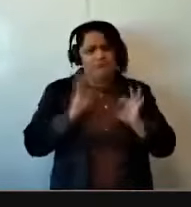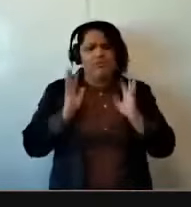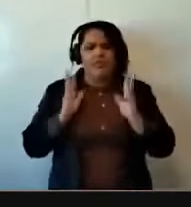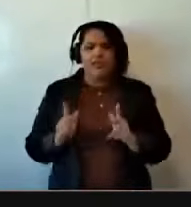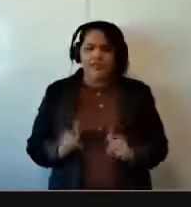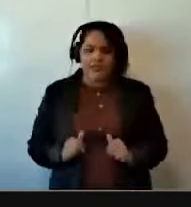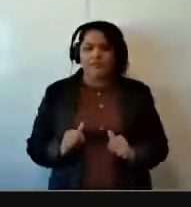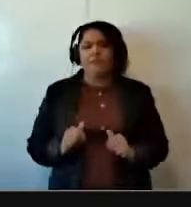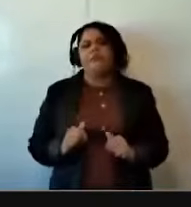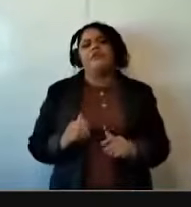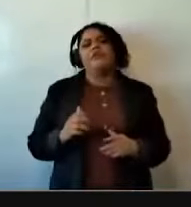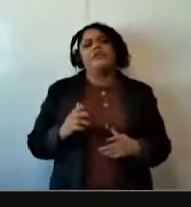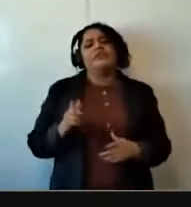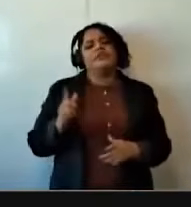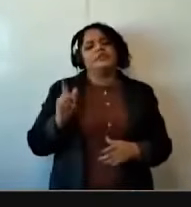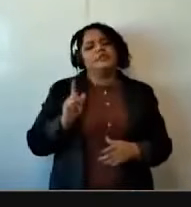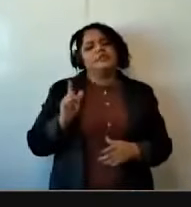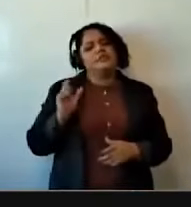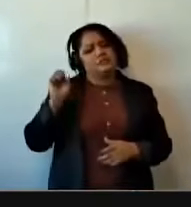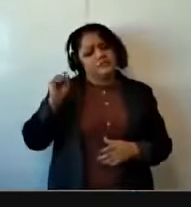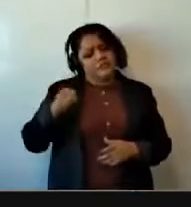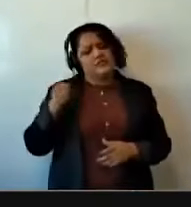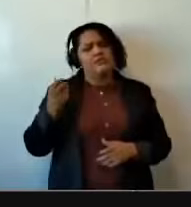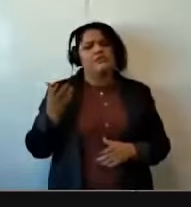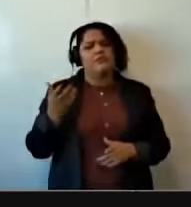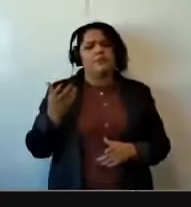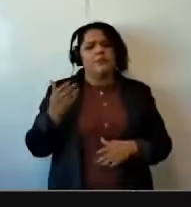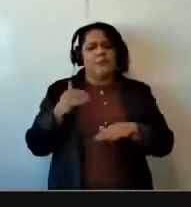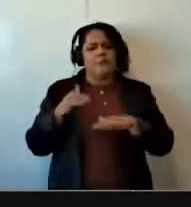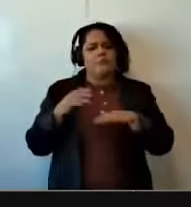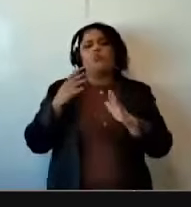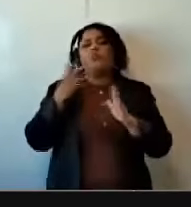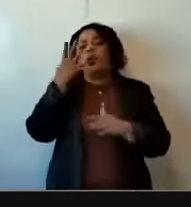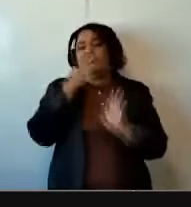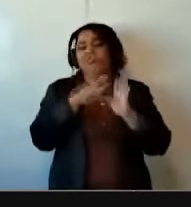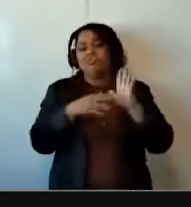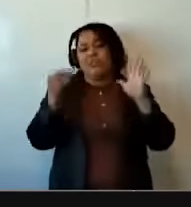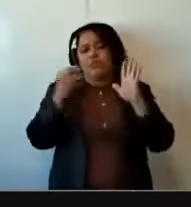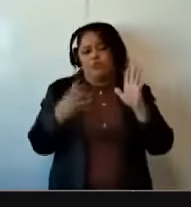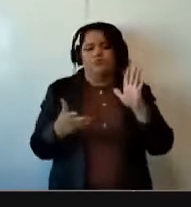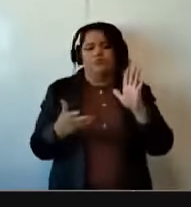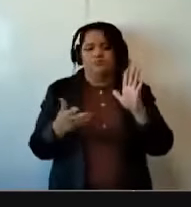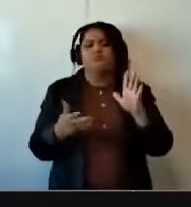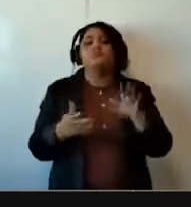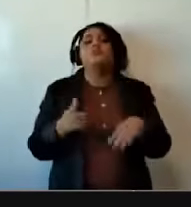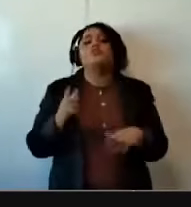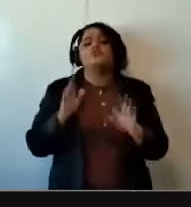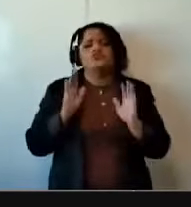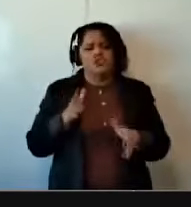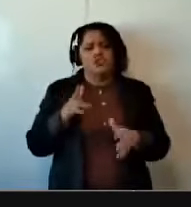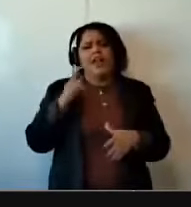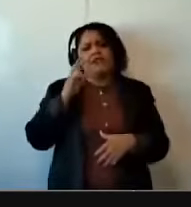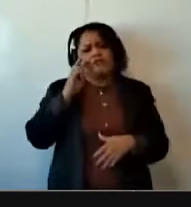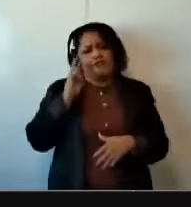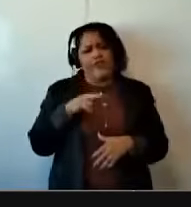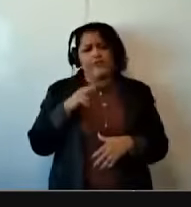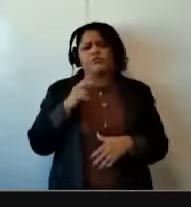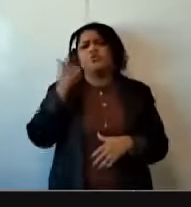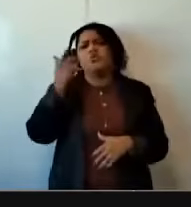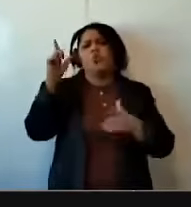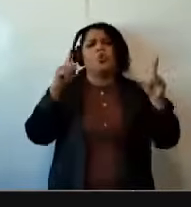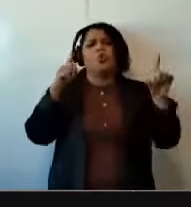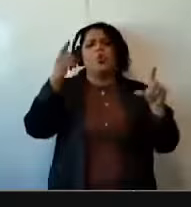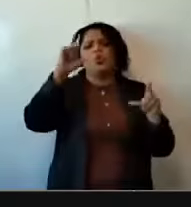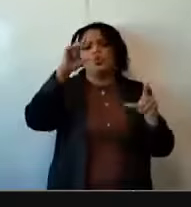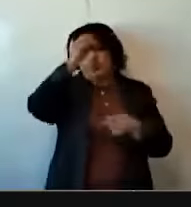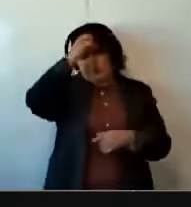Horizonte que seja, sim, uma cidade exemplar. Vemos vários prefeitos em outras cidades com os mesmos